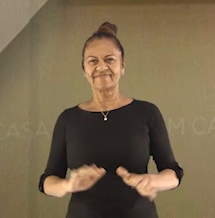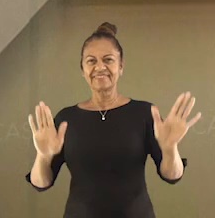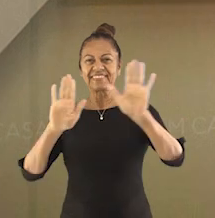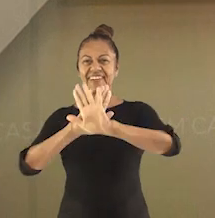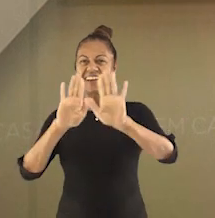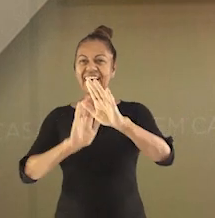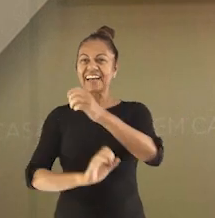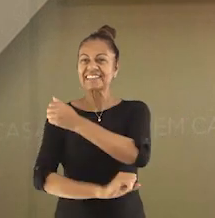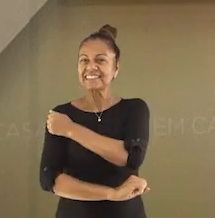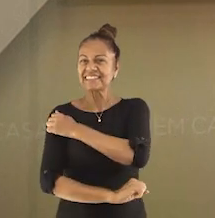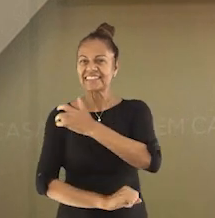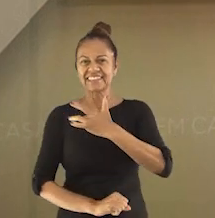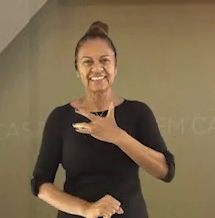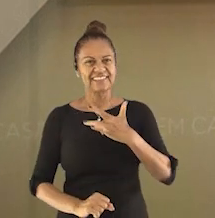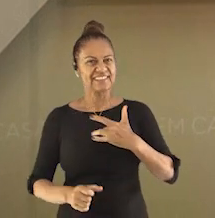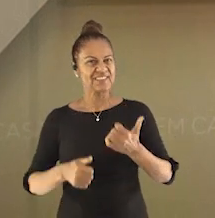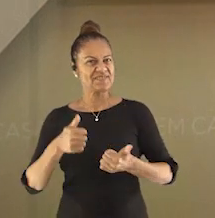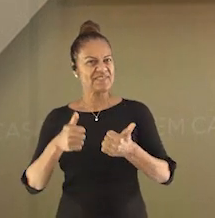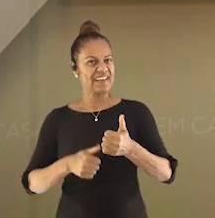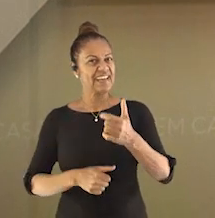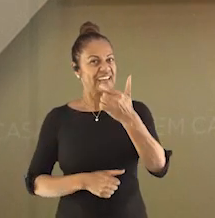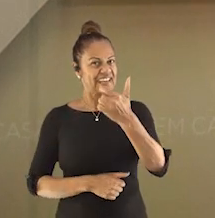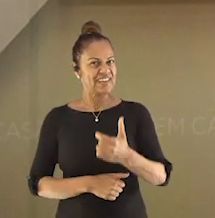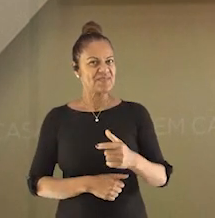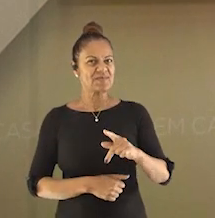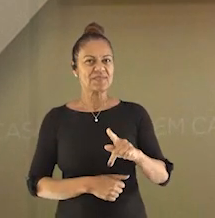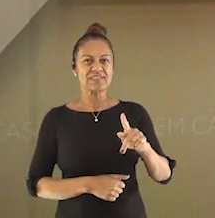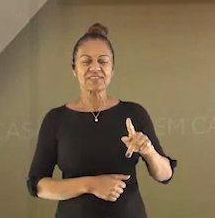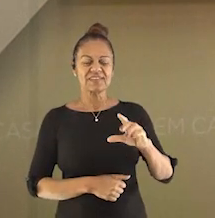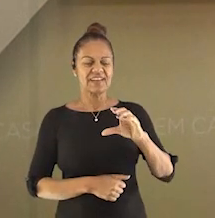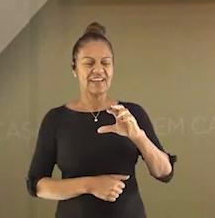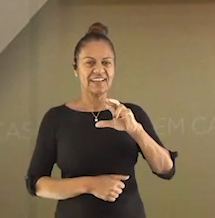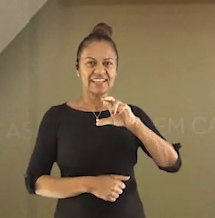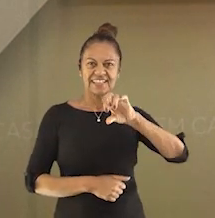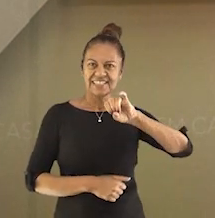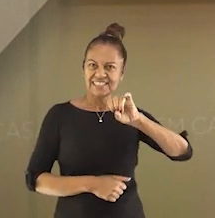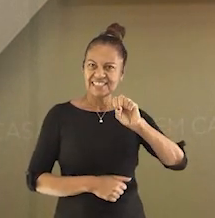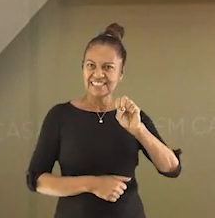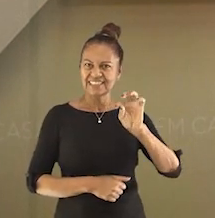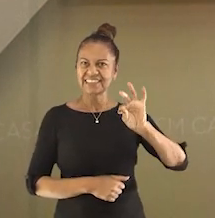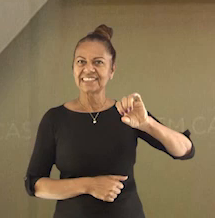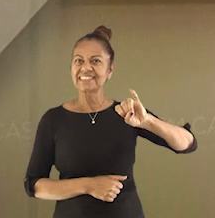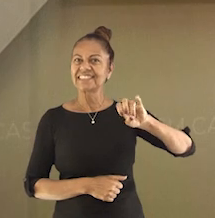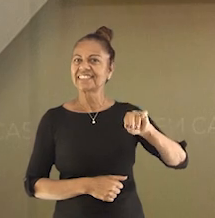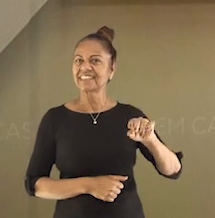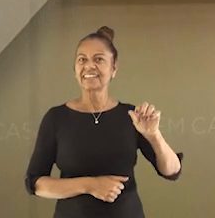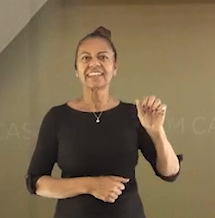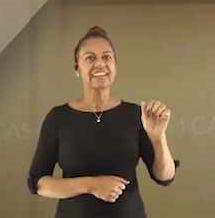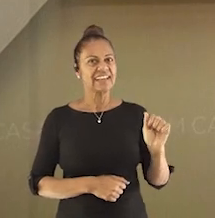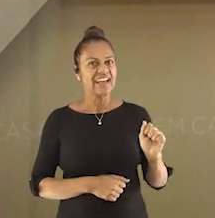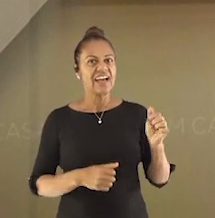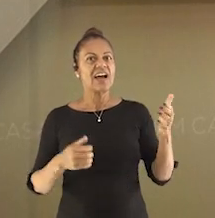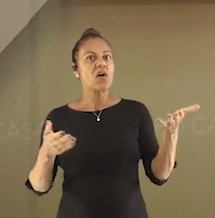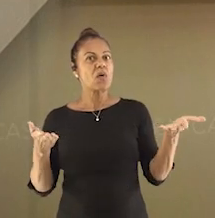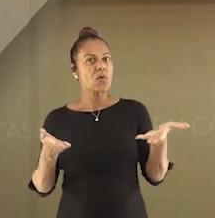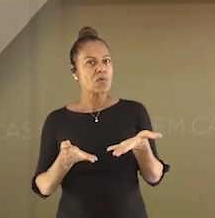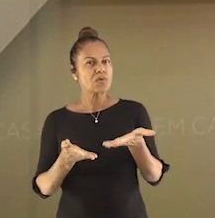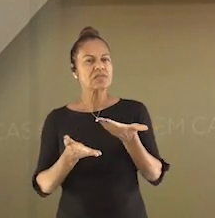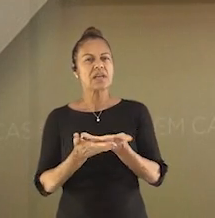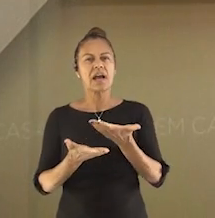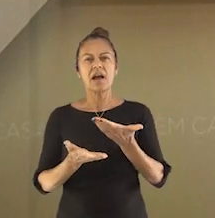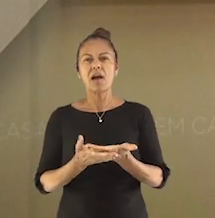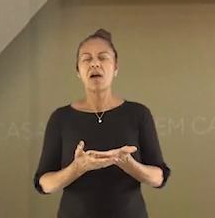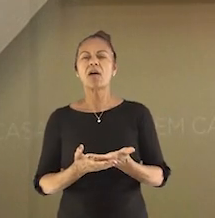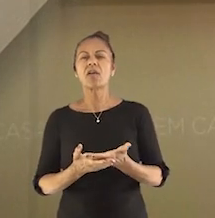Olá, estudantes, tudo bem com vocês? Eu sou a professora Cristina Santos e na aula de hoje vamos conhecer